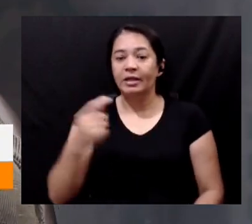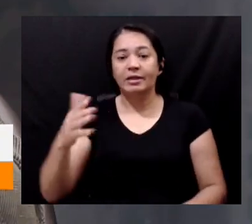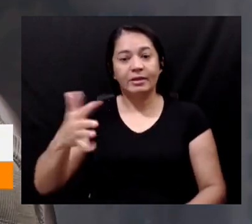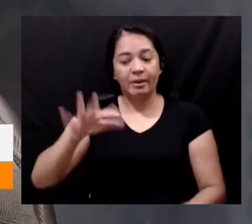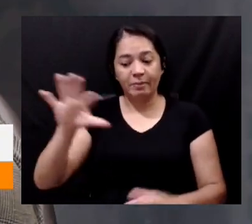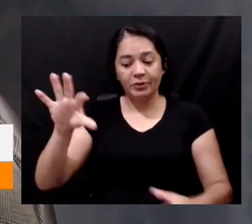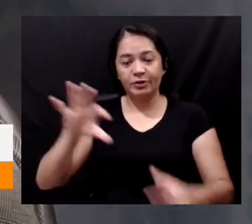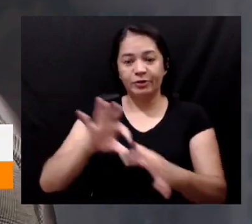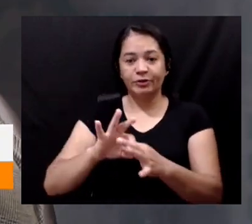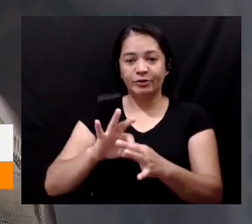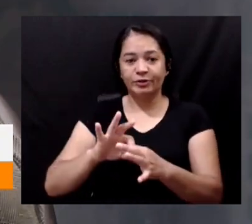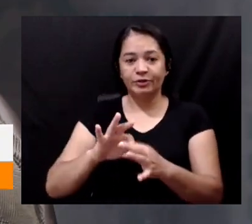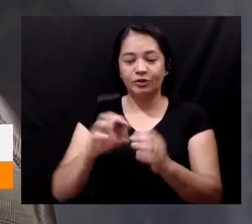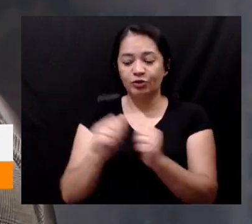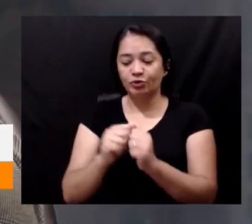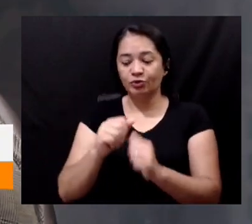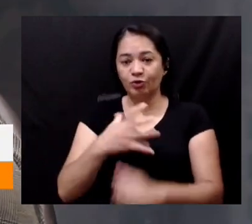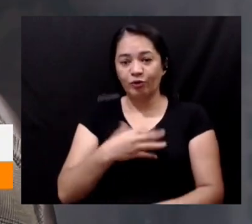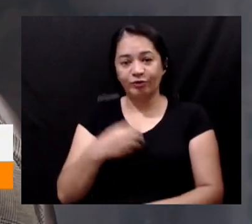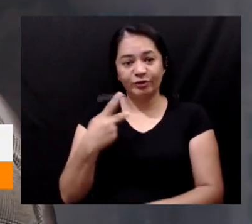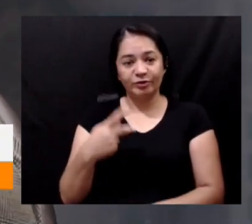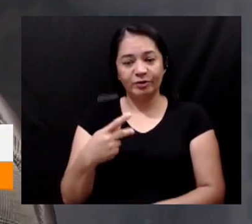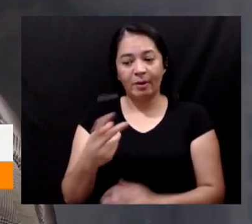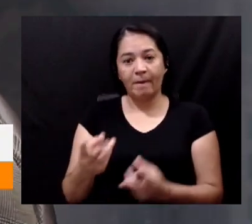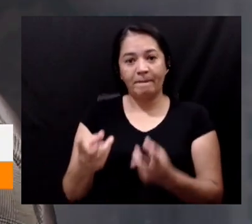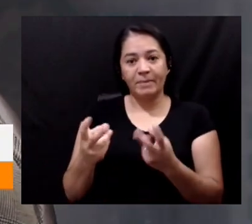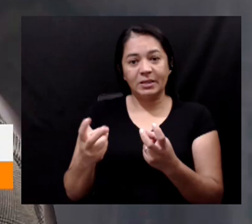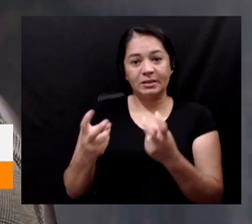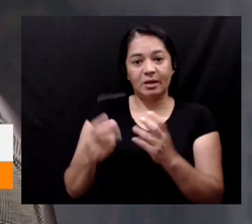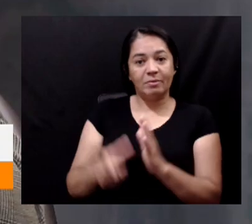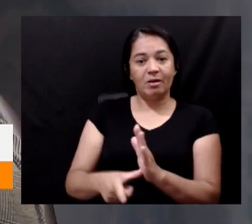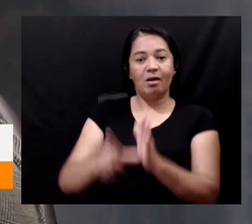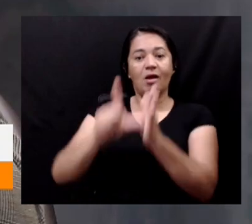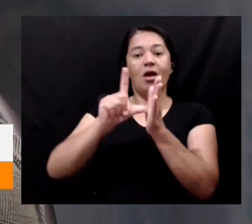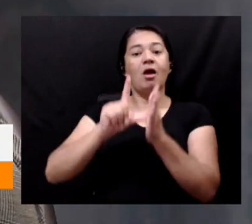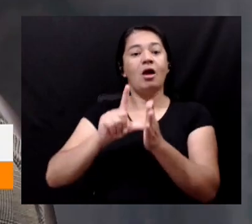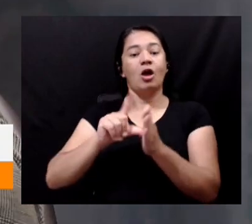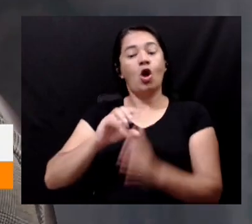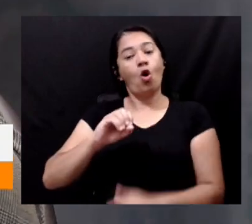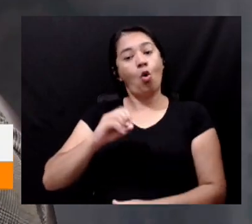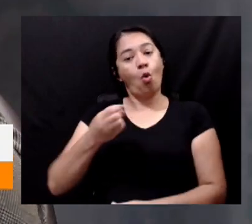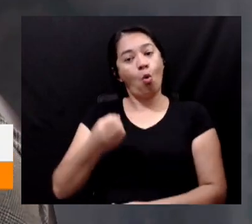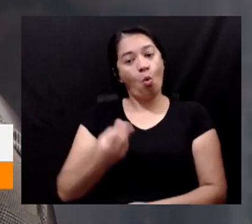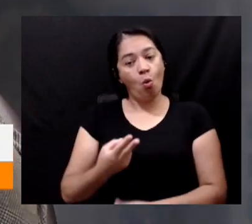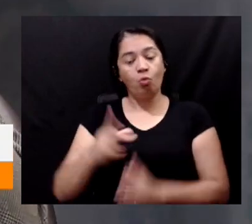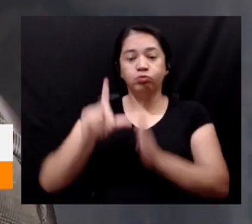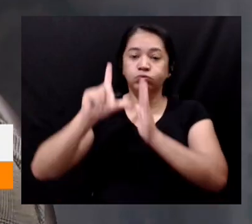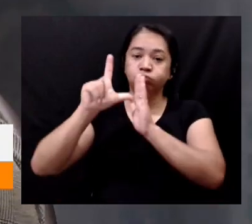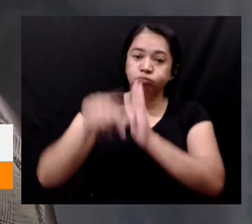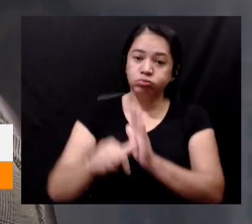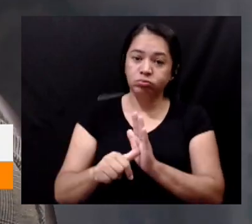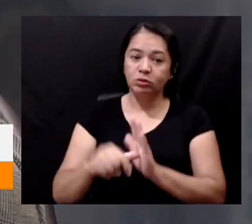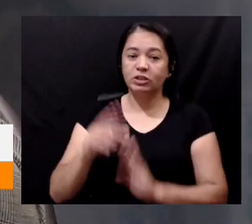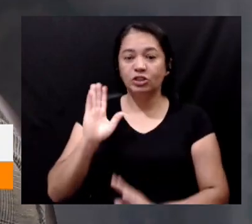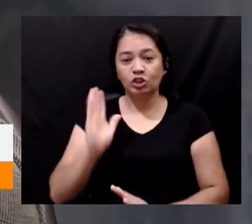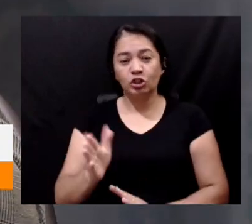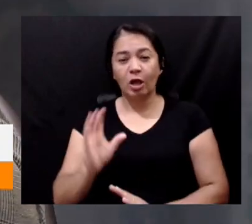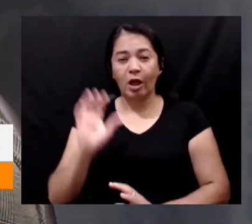percebendo coisas antes, né, ou depois do acontecido, né,